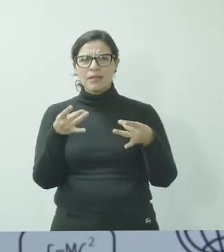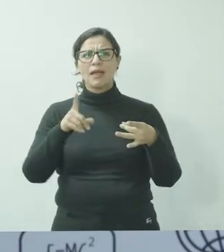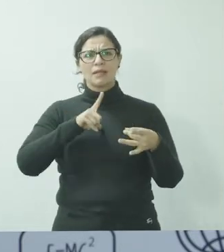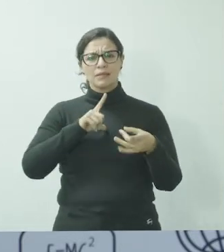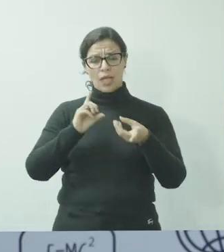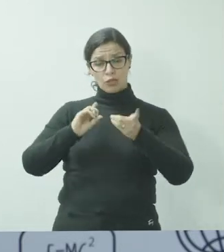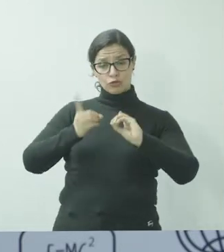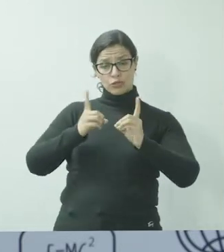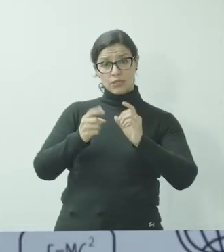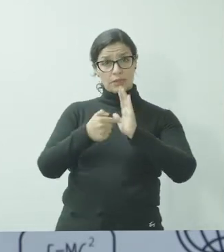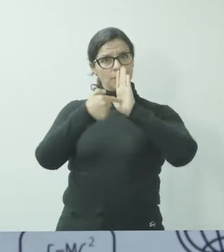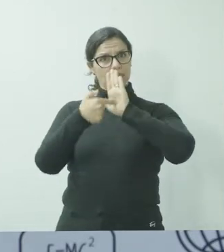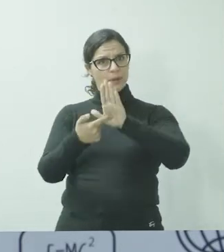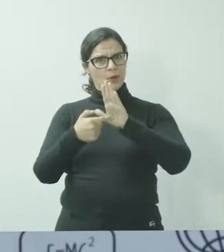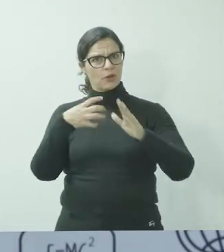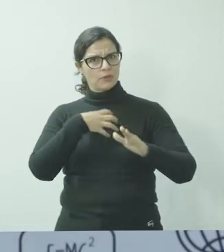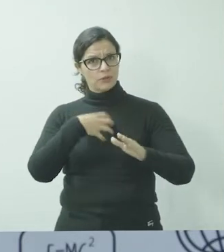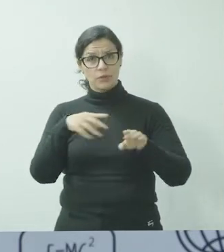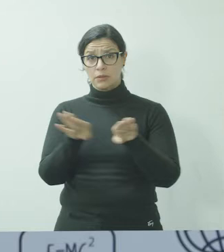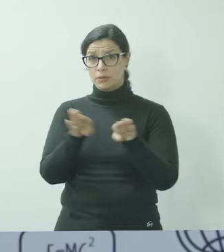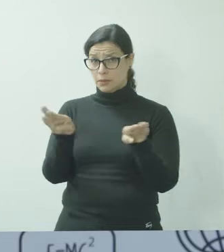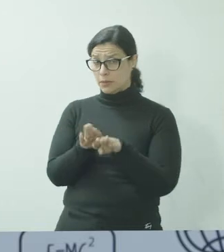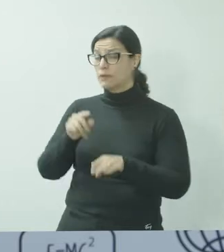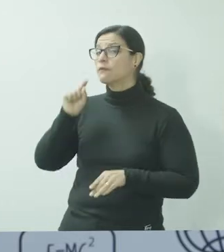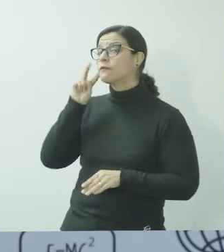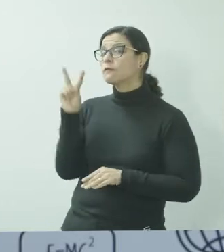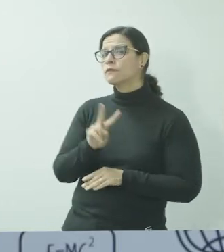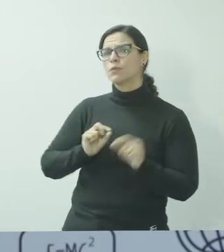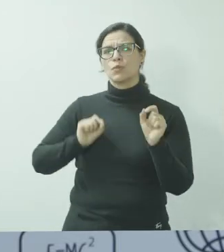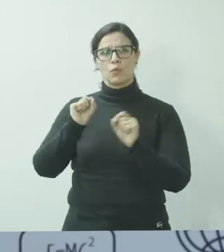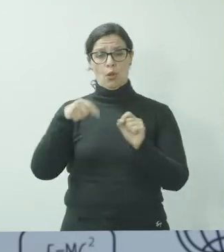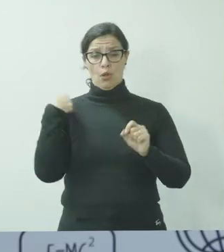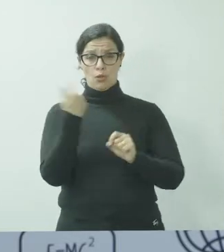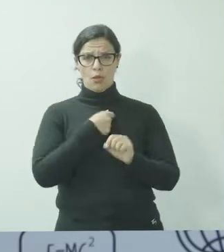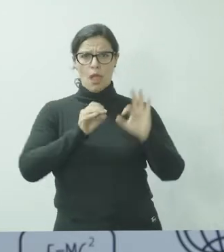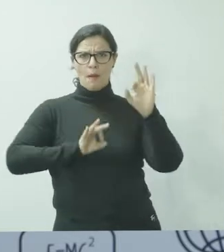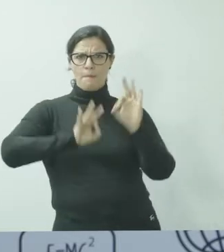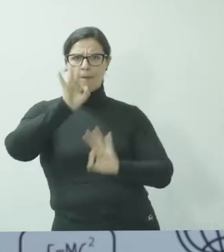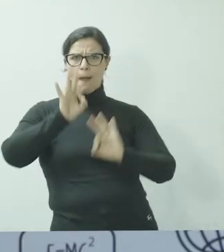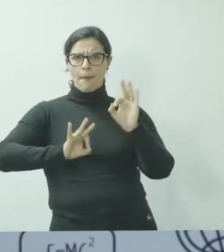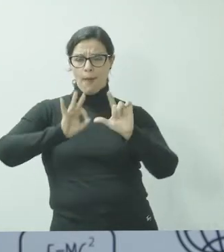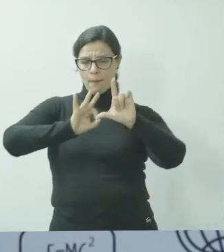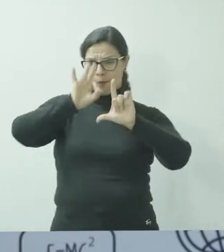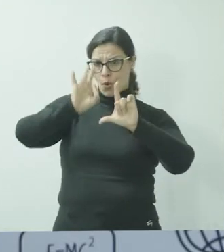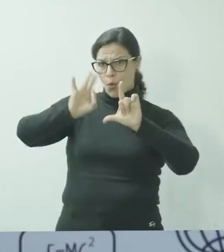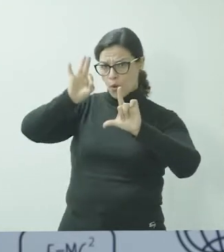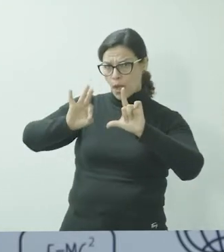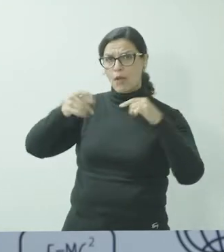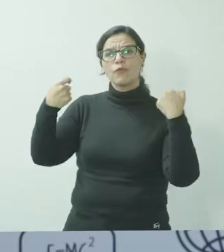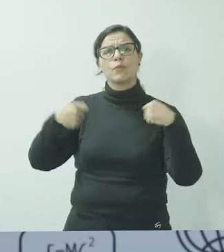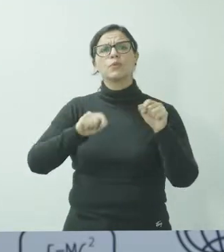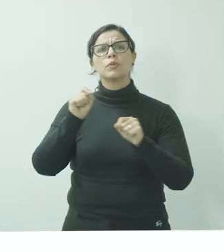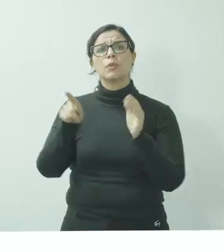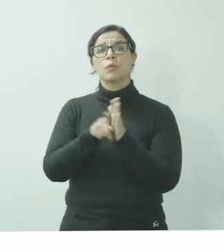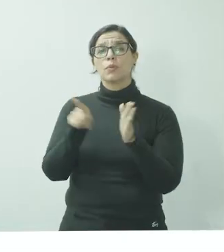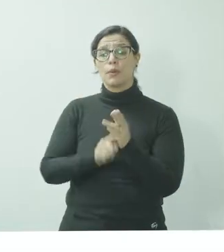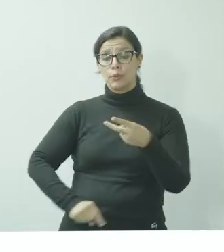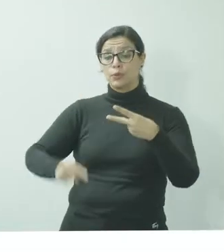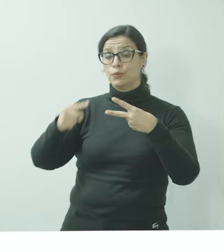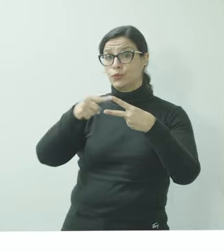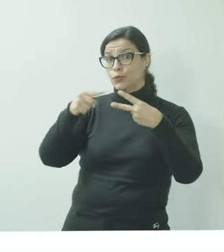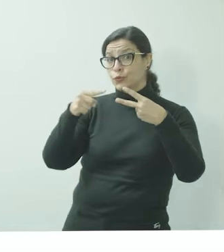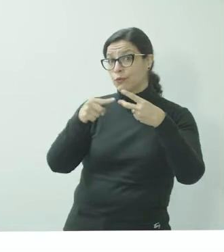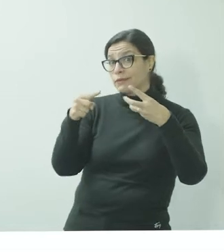claras e mais dinâmicas também vimos né que para elaborar um gráfico precisam de